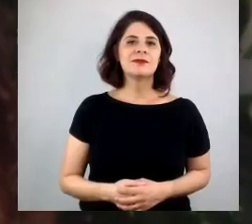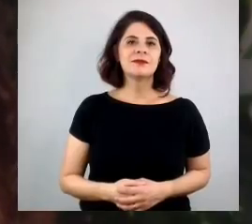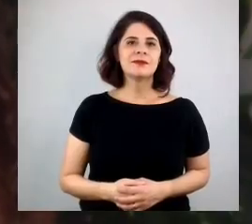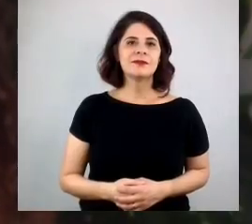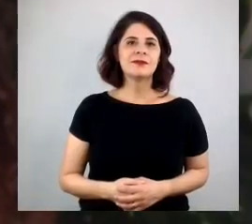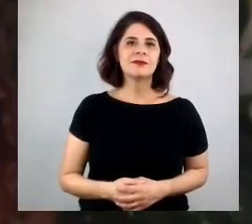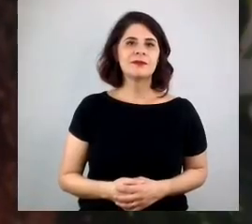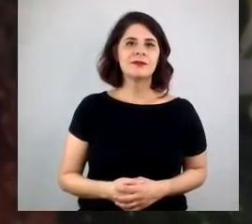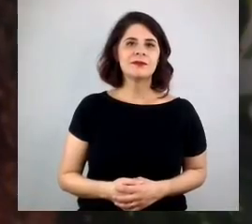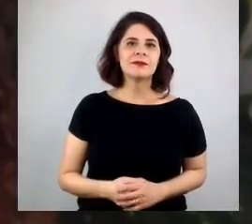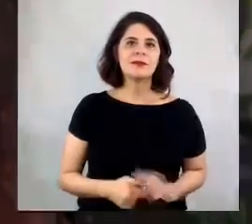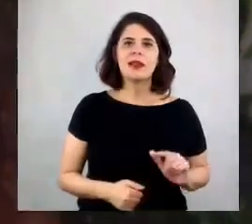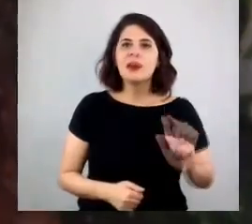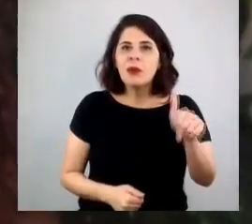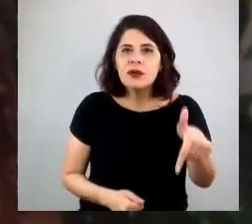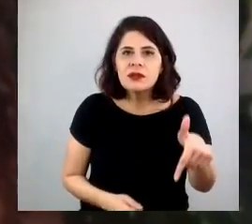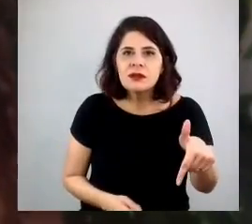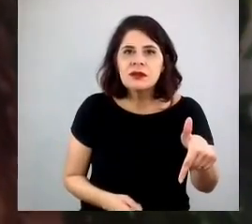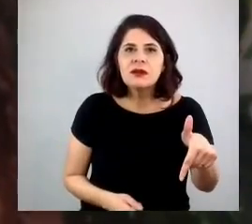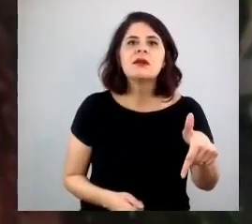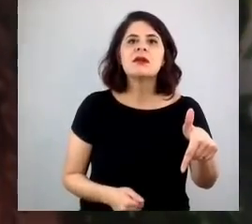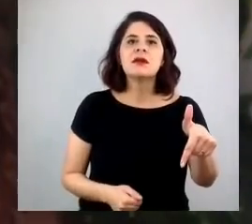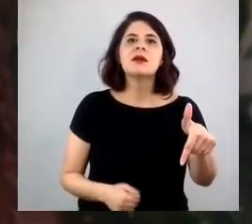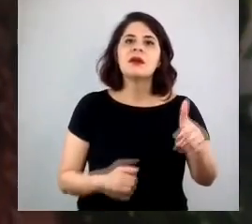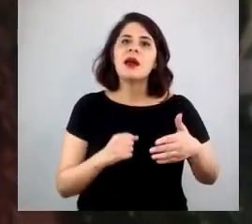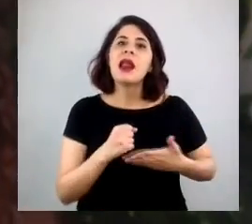Era bife,